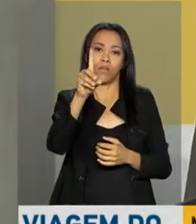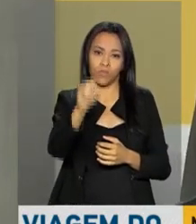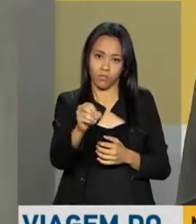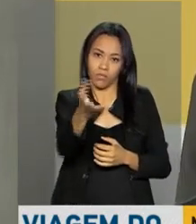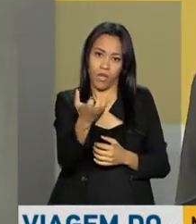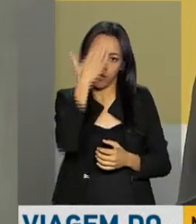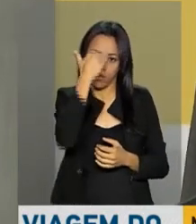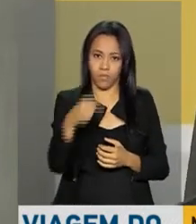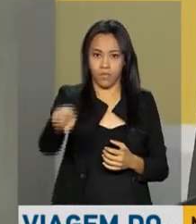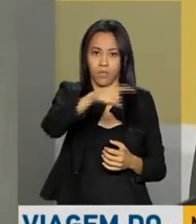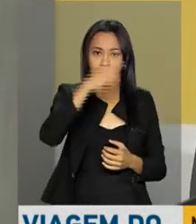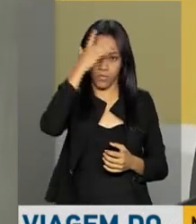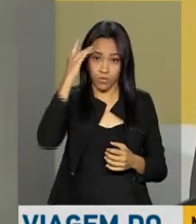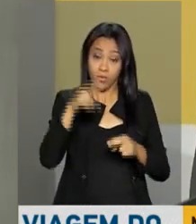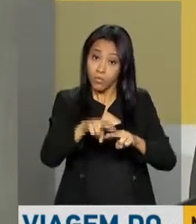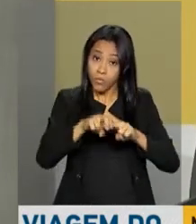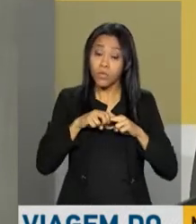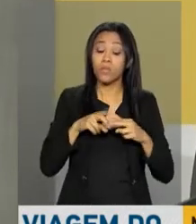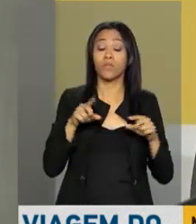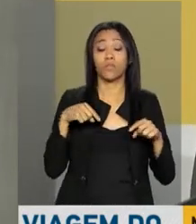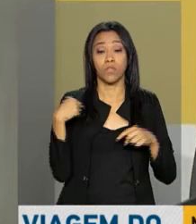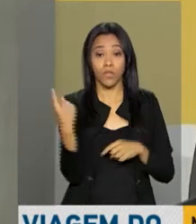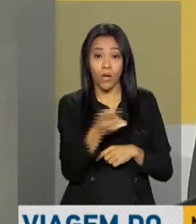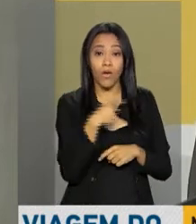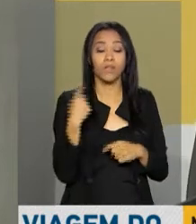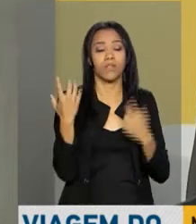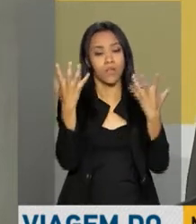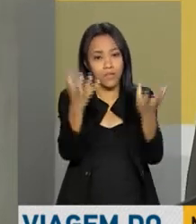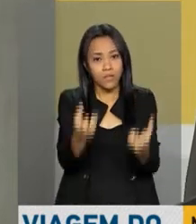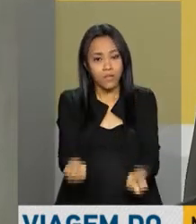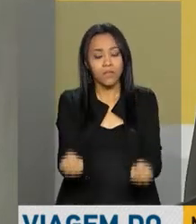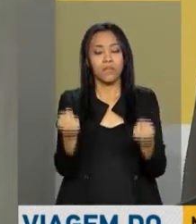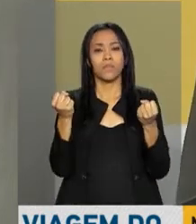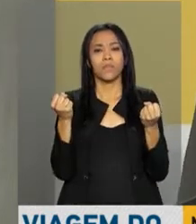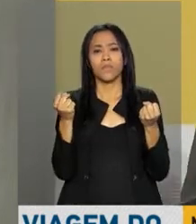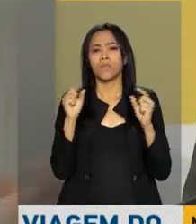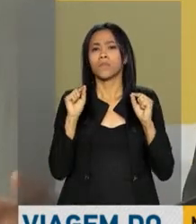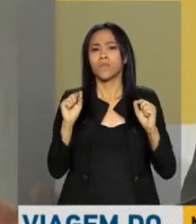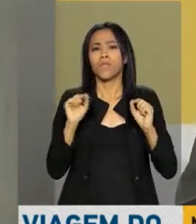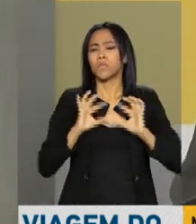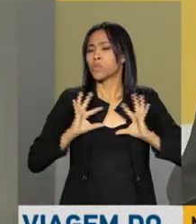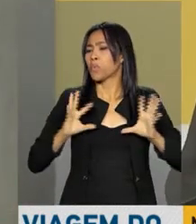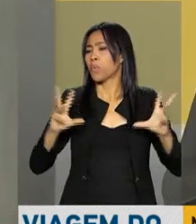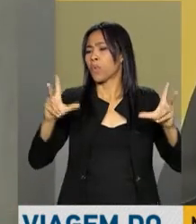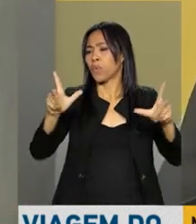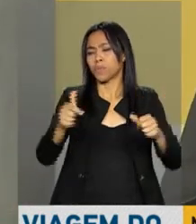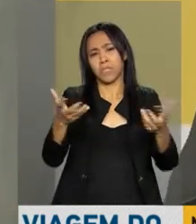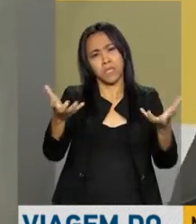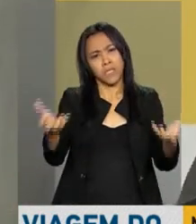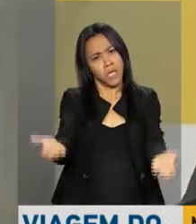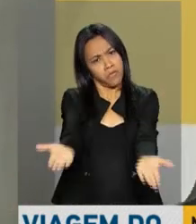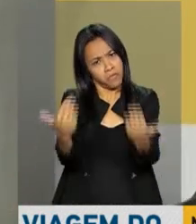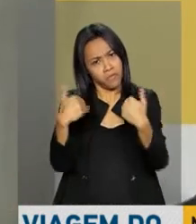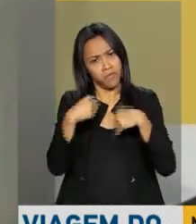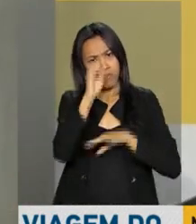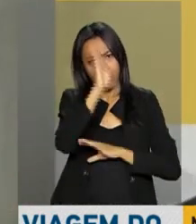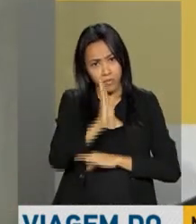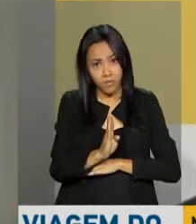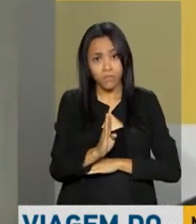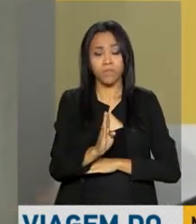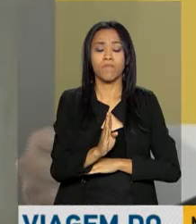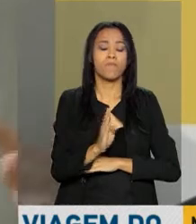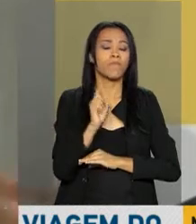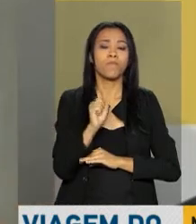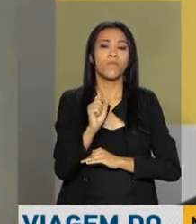isso que nós acolhemos naturalmente de braços abertos todos os que quiserem ir ao brasil para